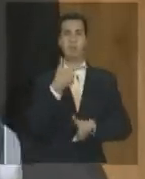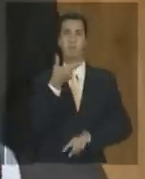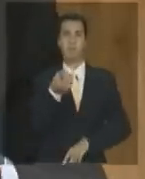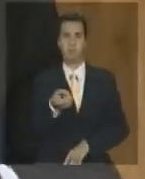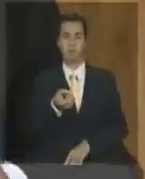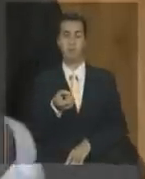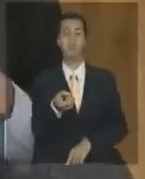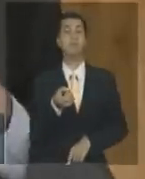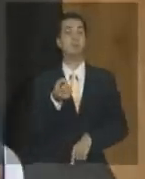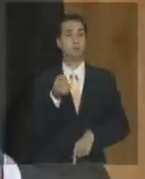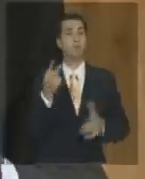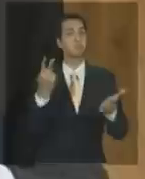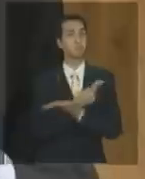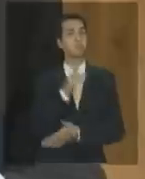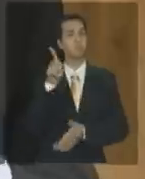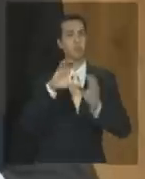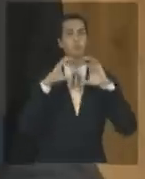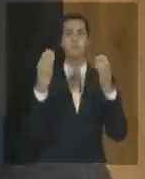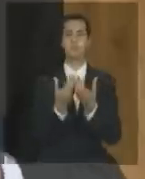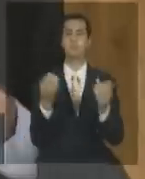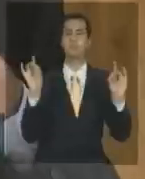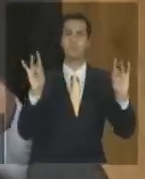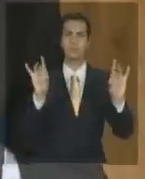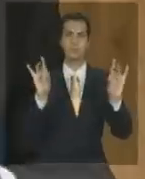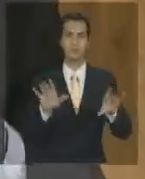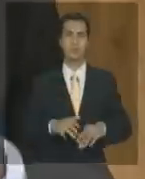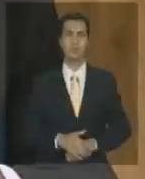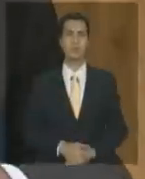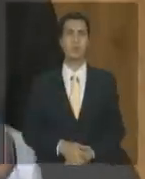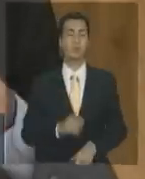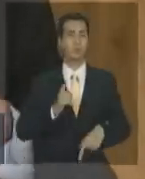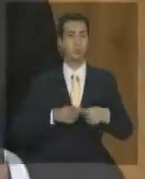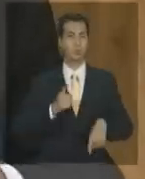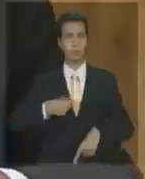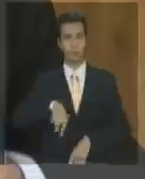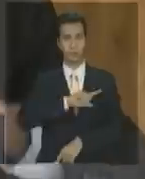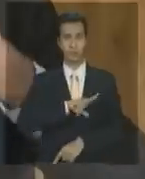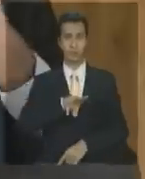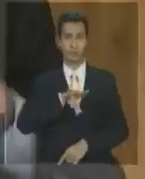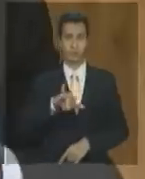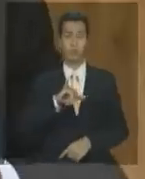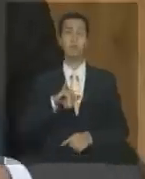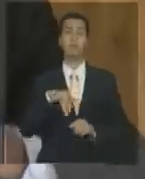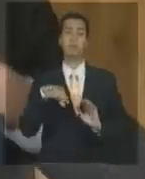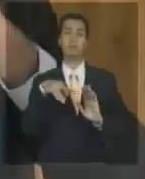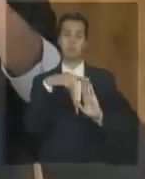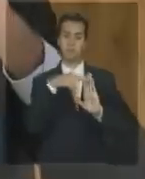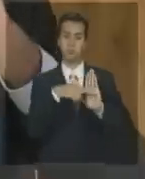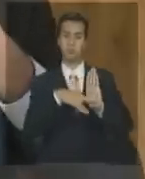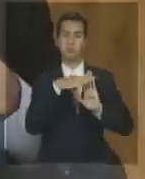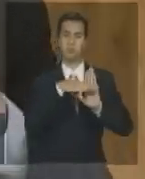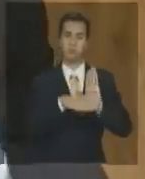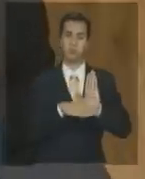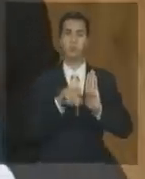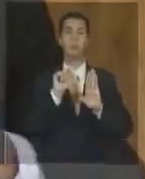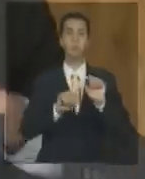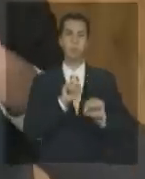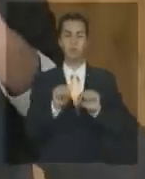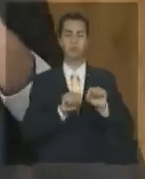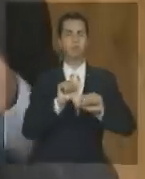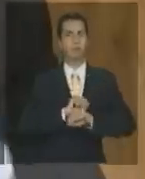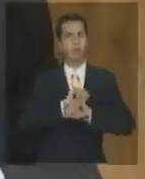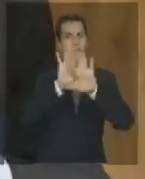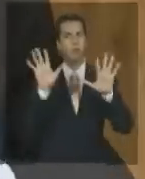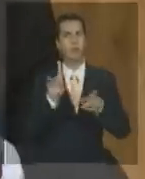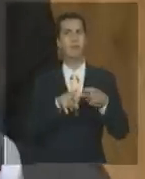especial onde nós vamos poder pautar o tema da integridade, do combate à corrupção, da